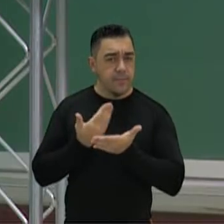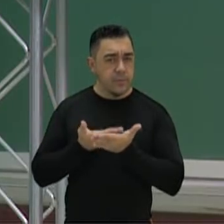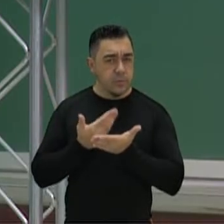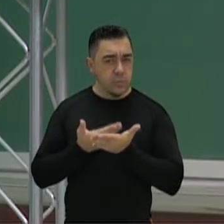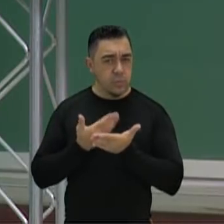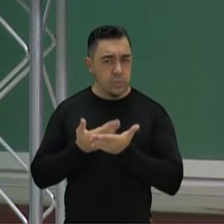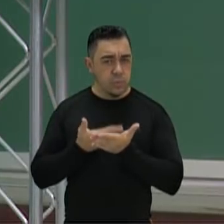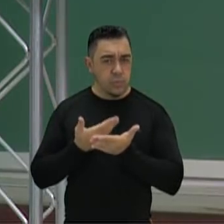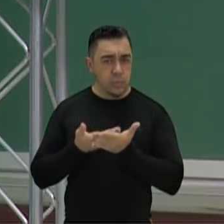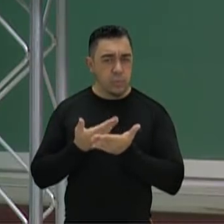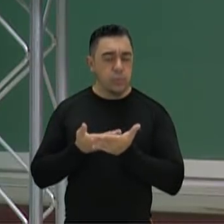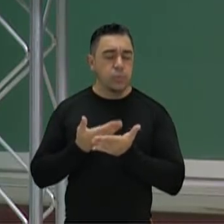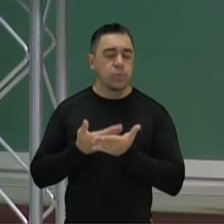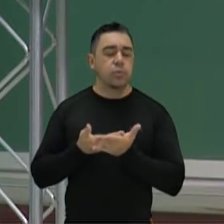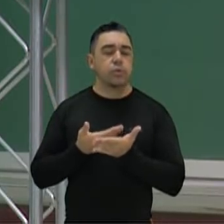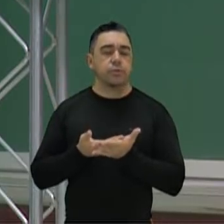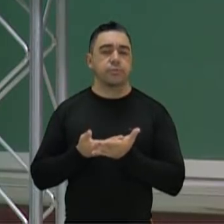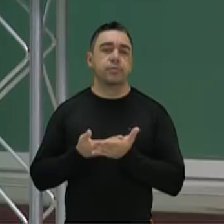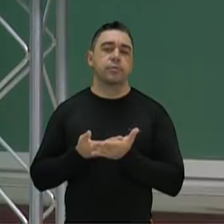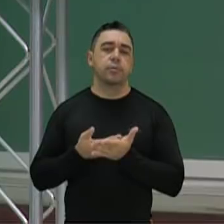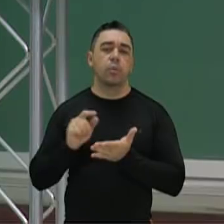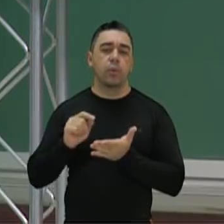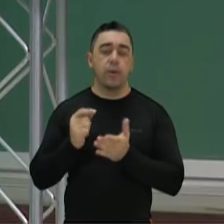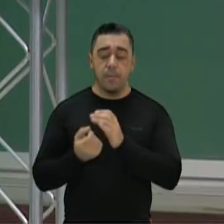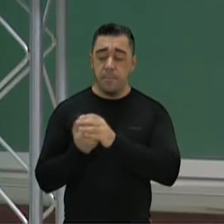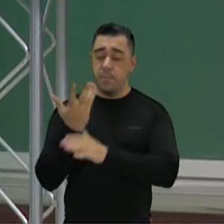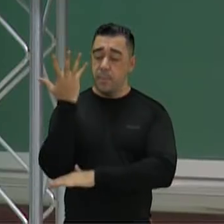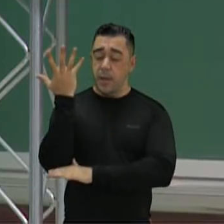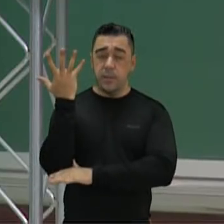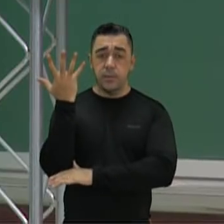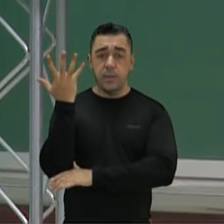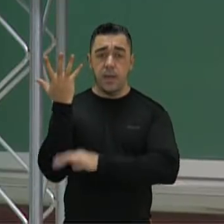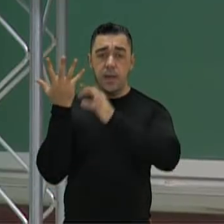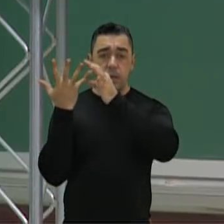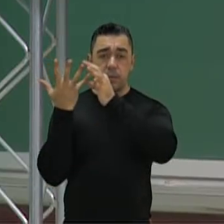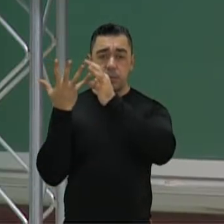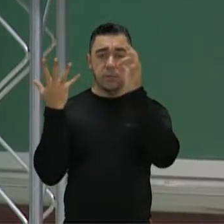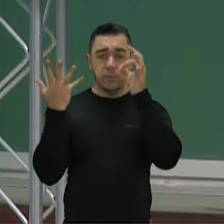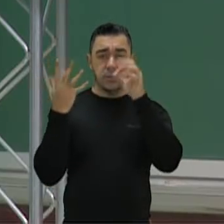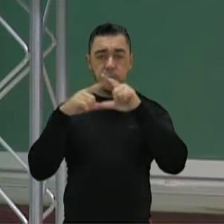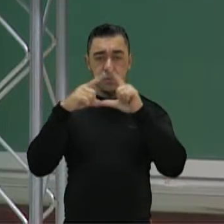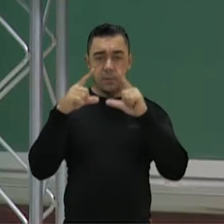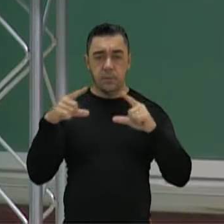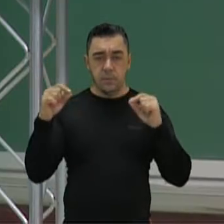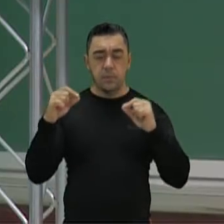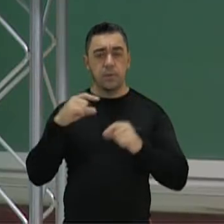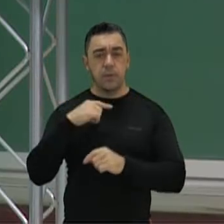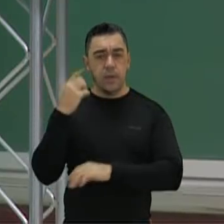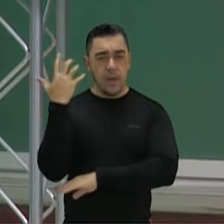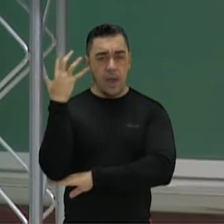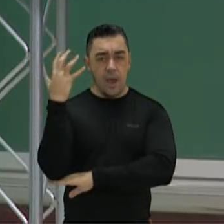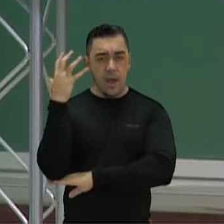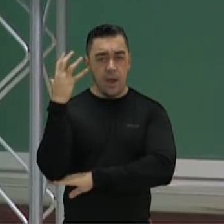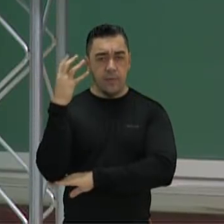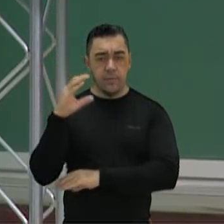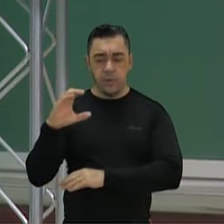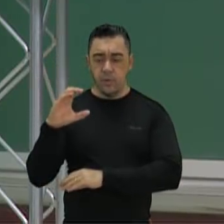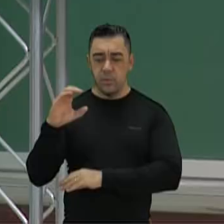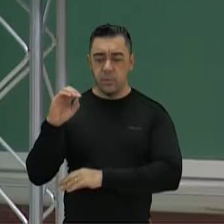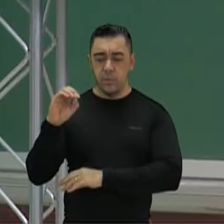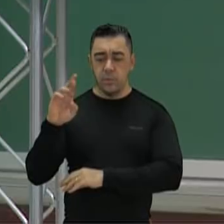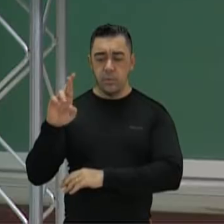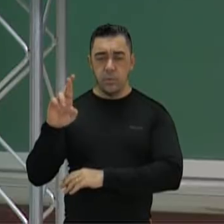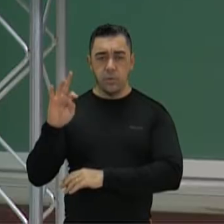observou uma fatia da casca de uma árvore chamada cortiça. Você sabe qual que é a cortiça? Você consegue